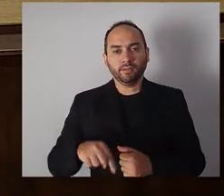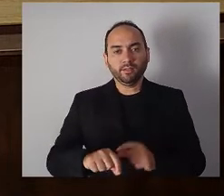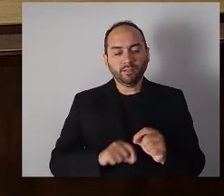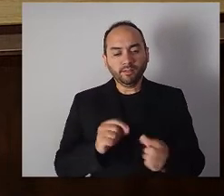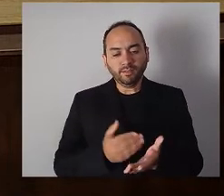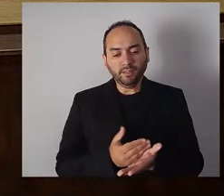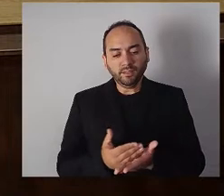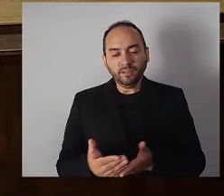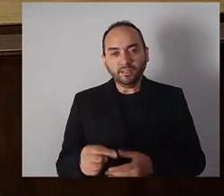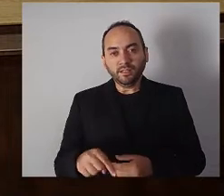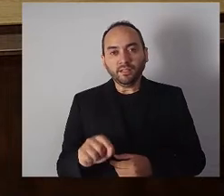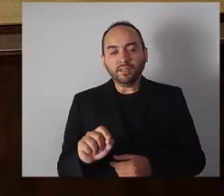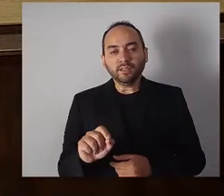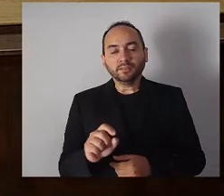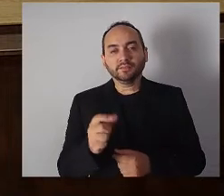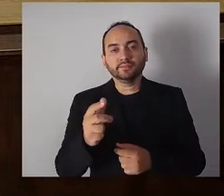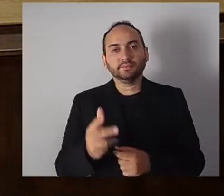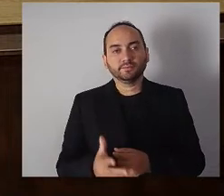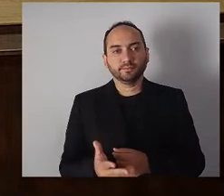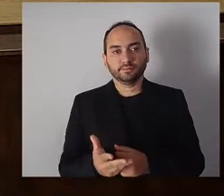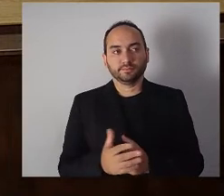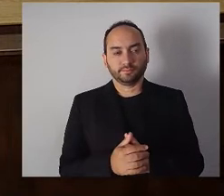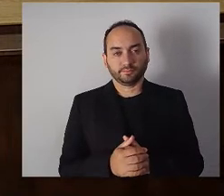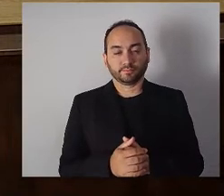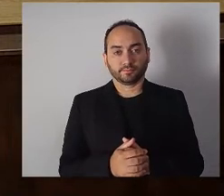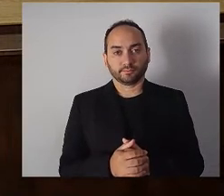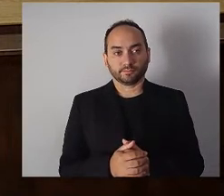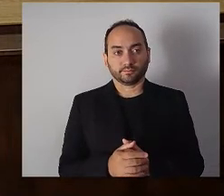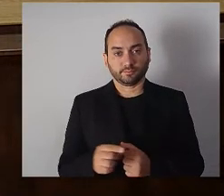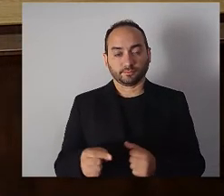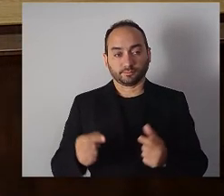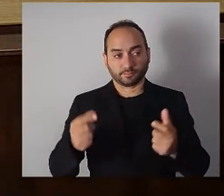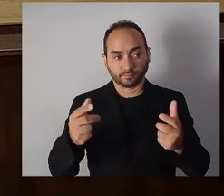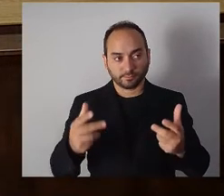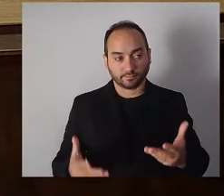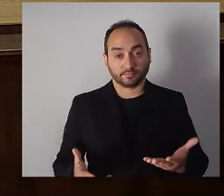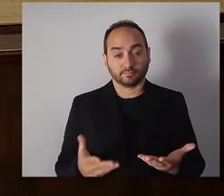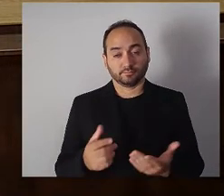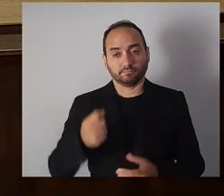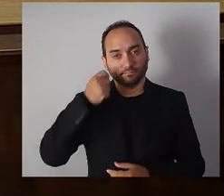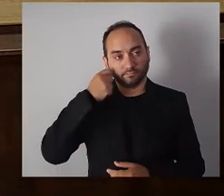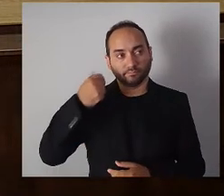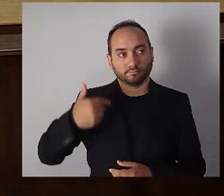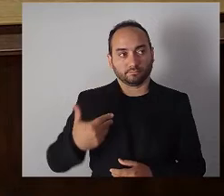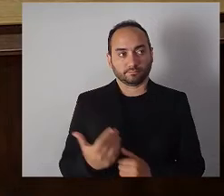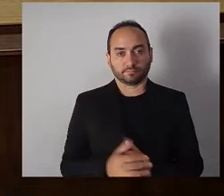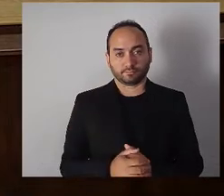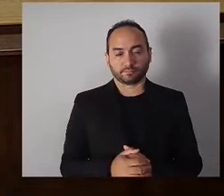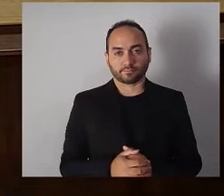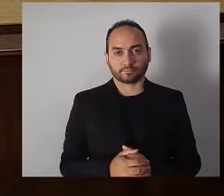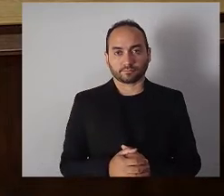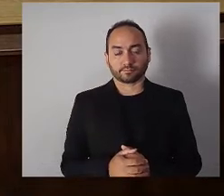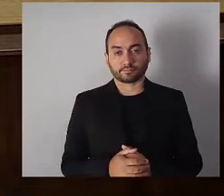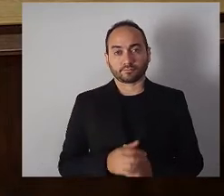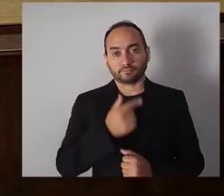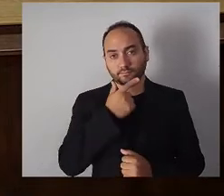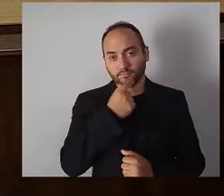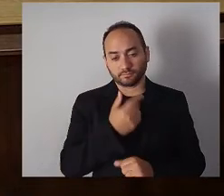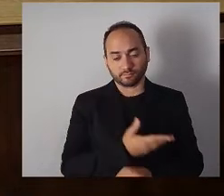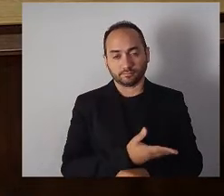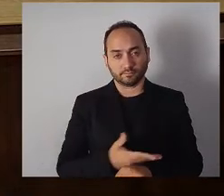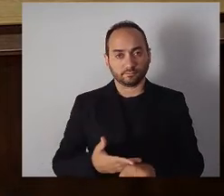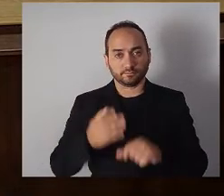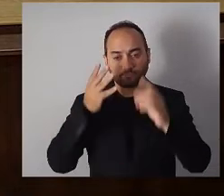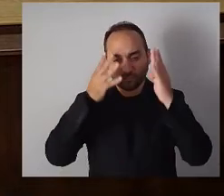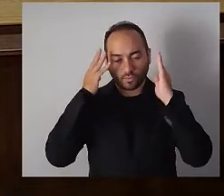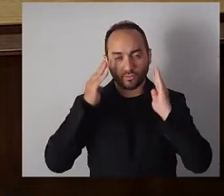inicialmente eu sigo o exemplo de Vossa Excelência e inicio minha fala realizando minha audiodescrição. Sou um homem branco, de